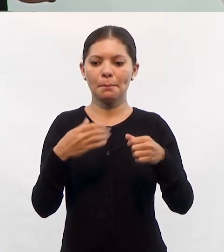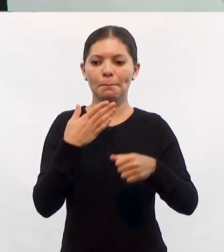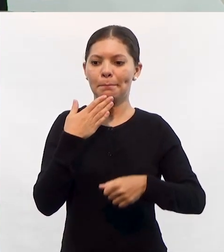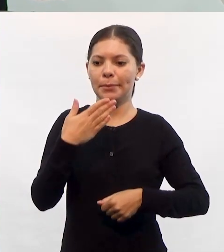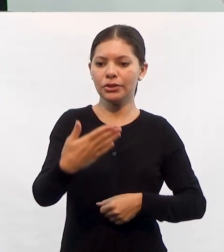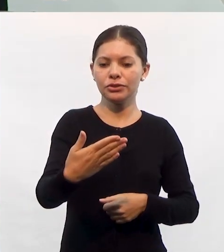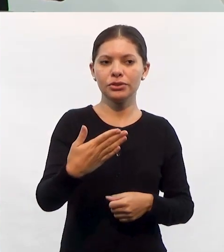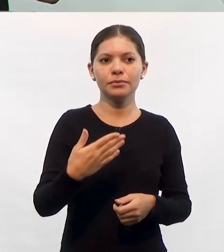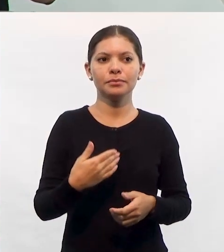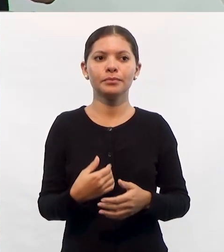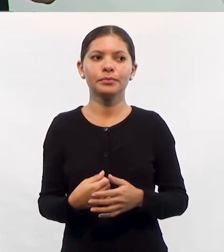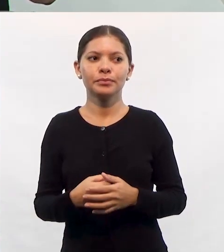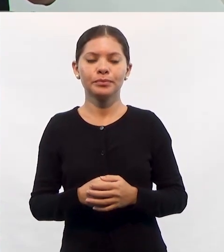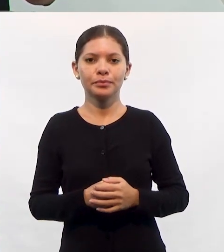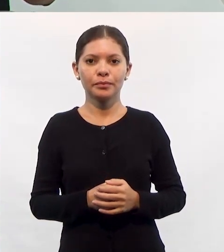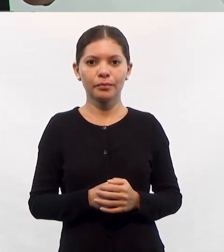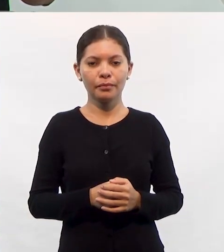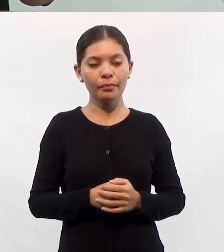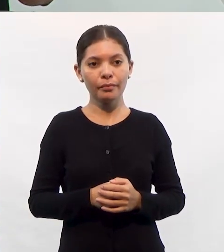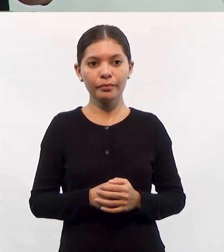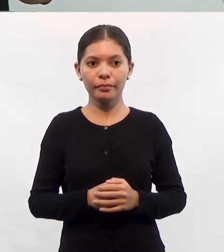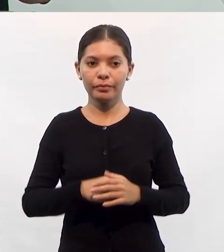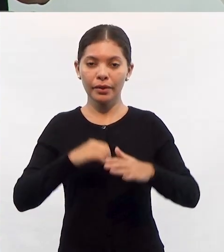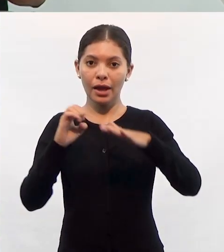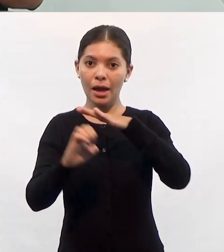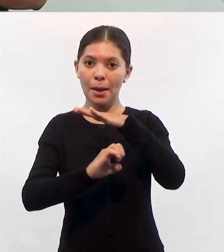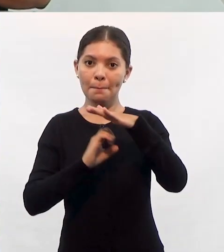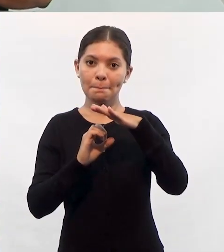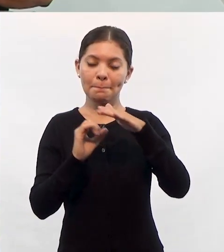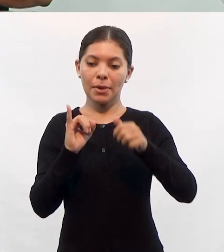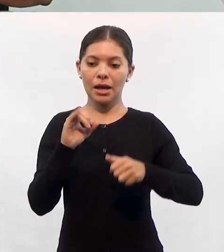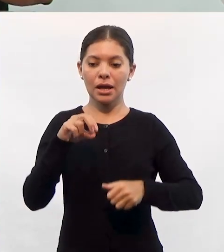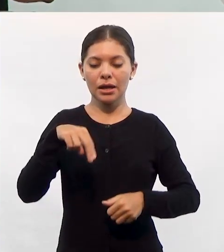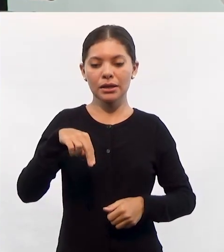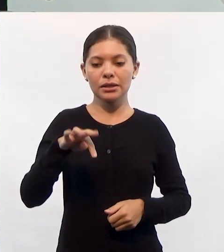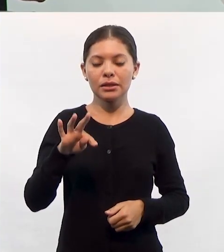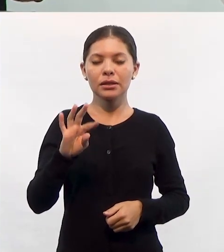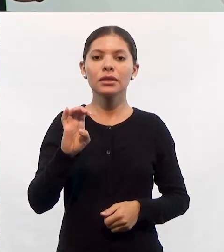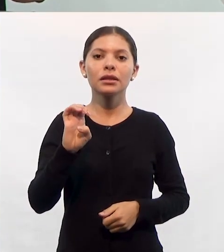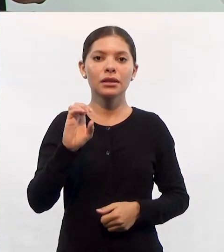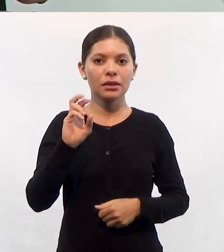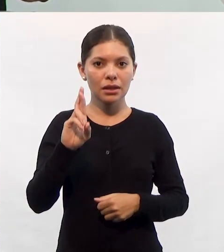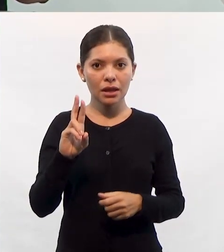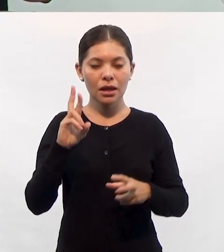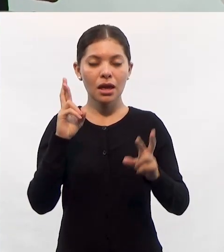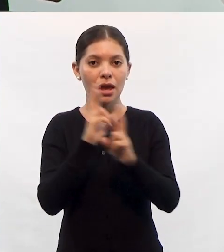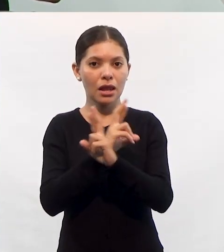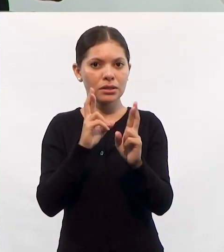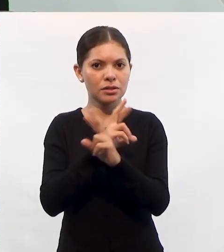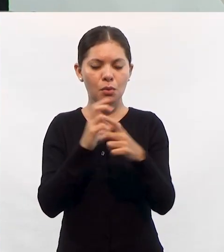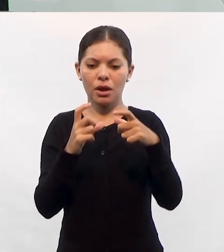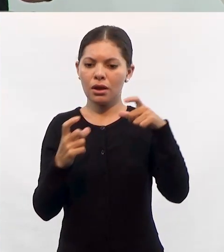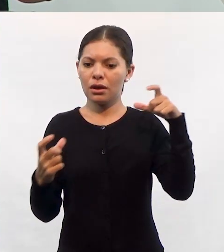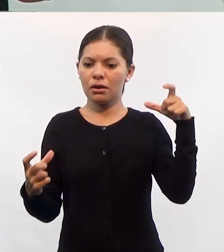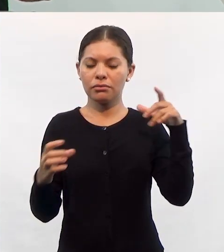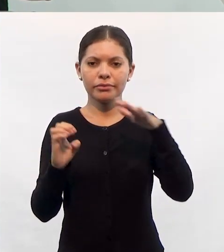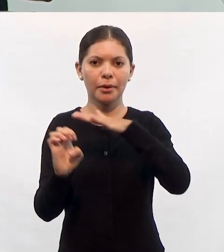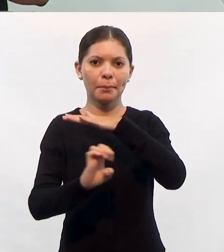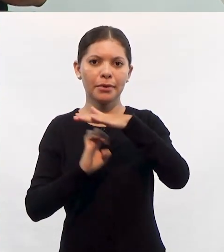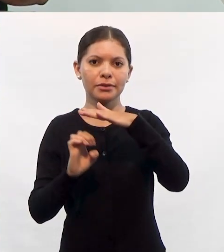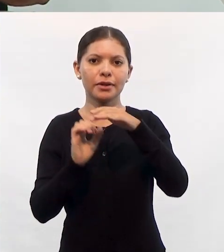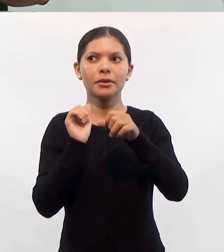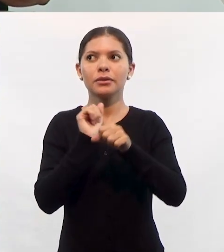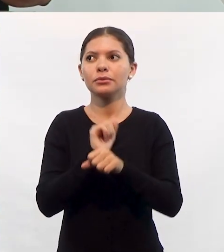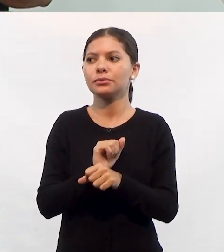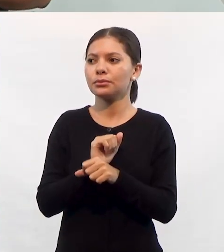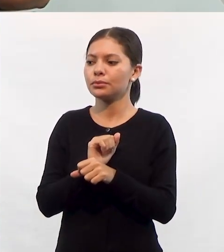então sempre segue esse produto de stying ainda é relação dela com área de vendas enorme porque a empresa vai esperar que o cliente